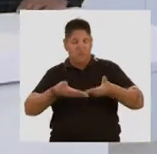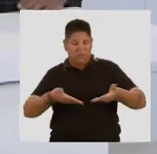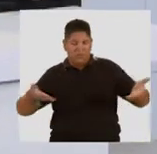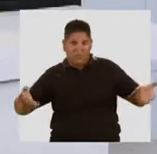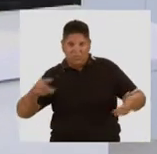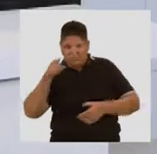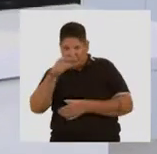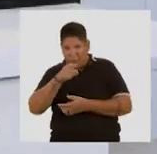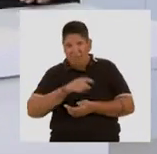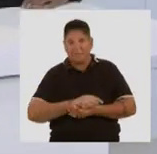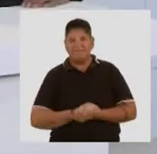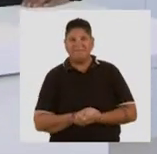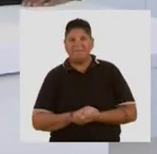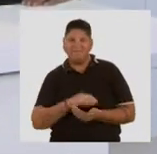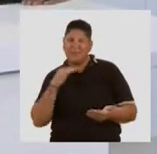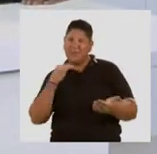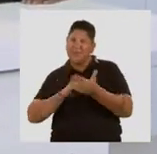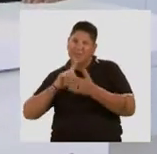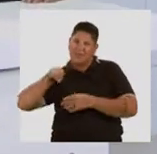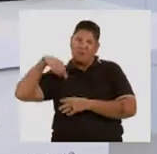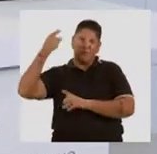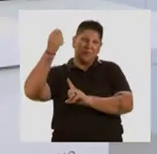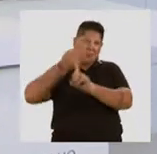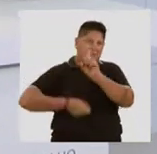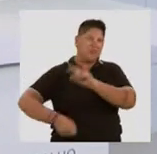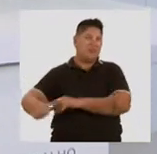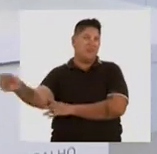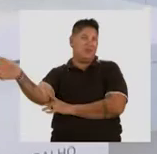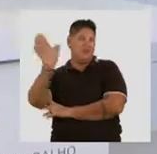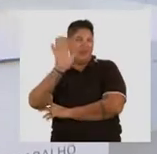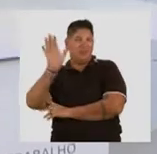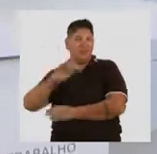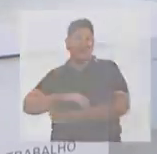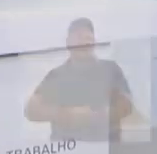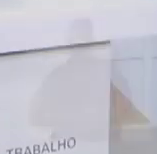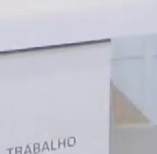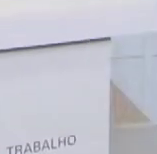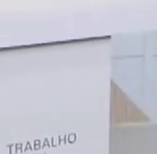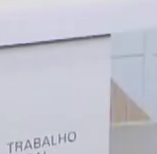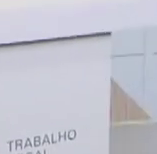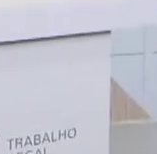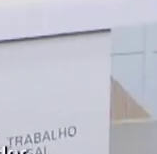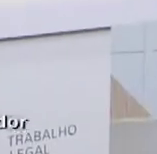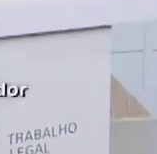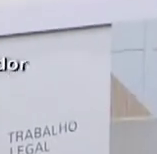do MPT. O endereço aparece aí na sua tela. Até o próximo mês. Tchau!